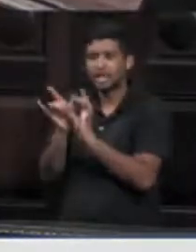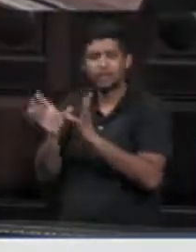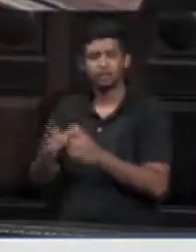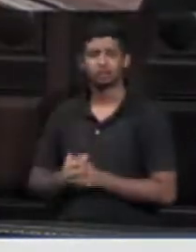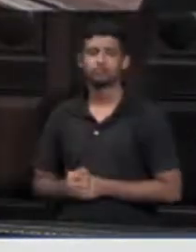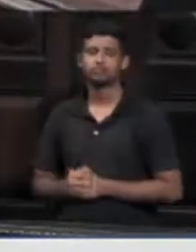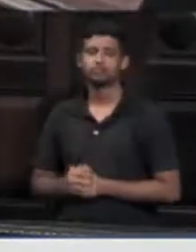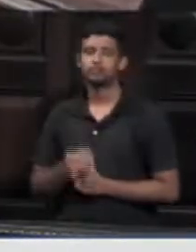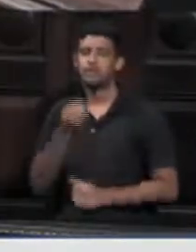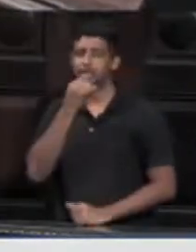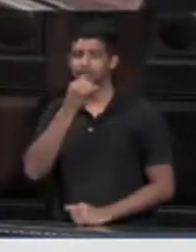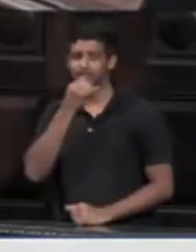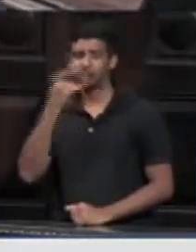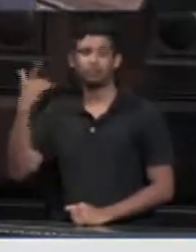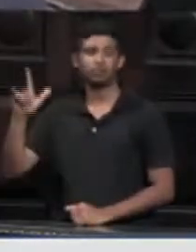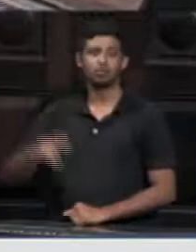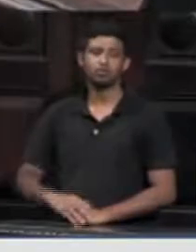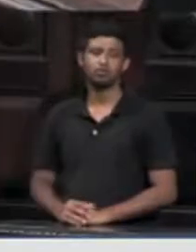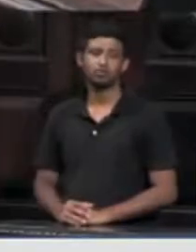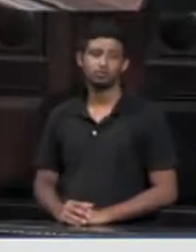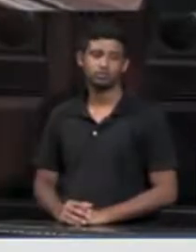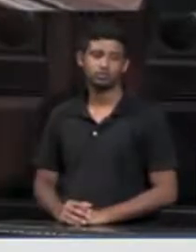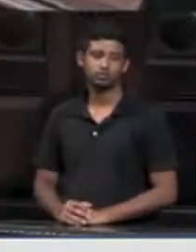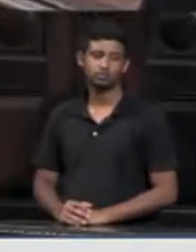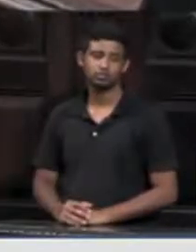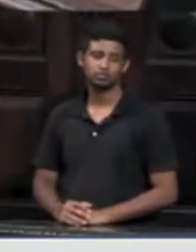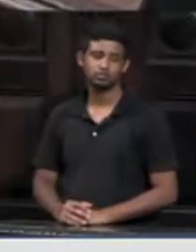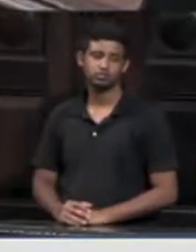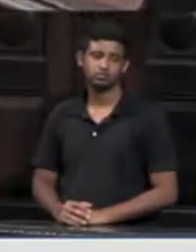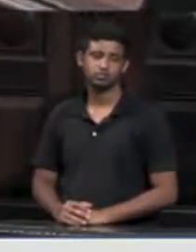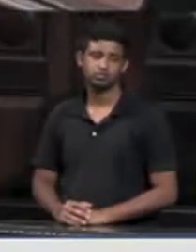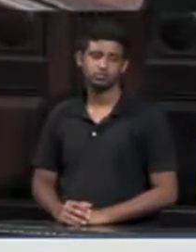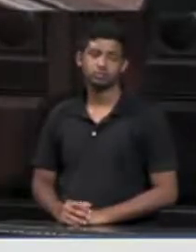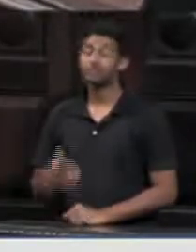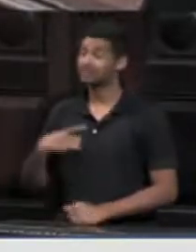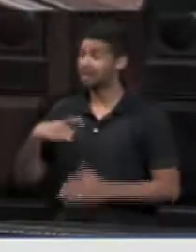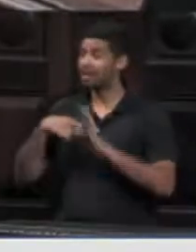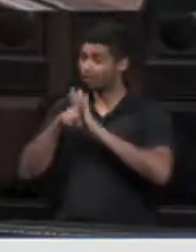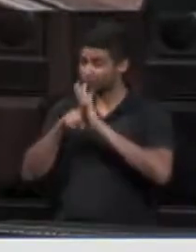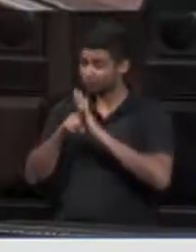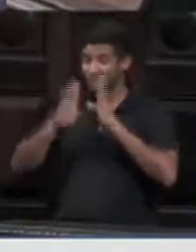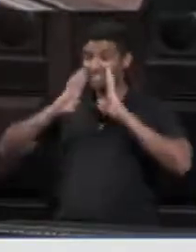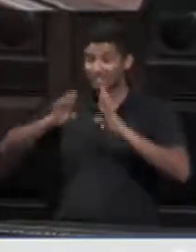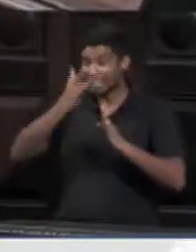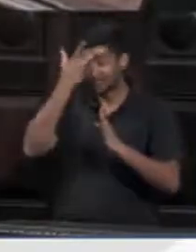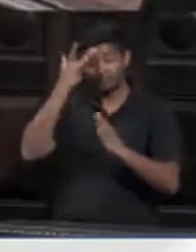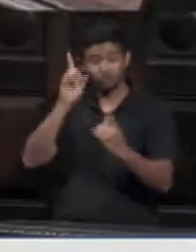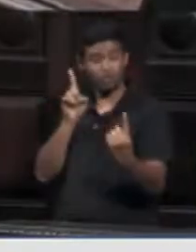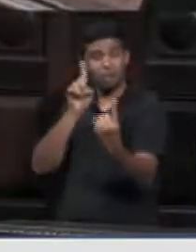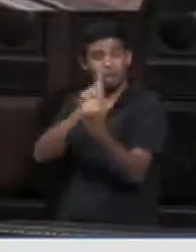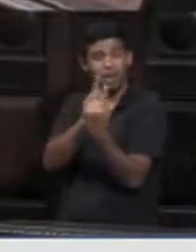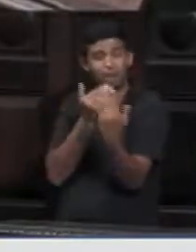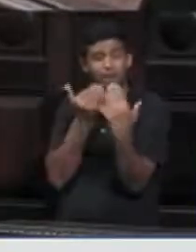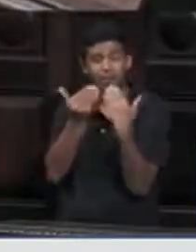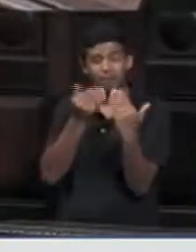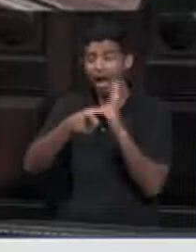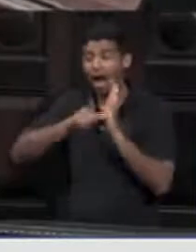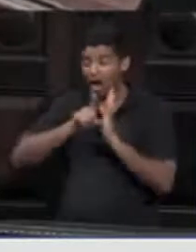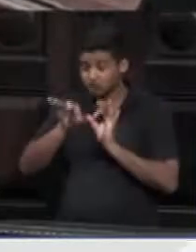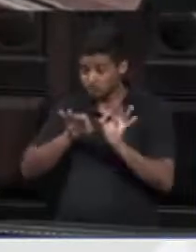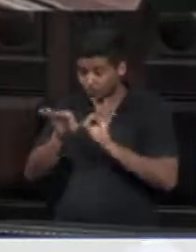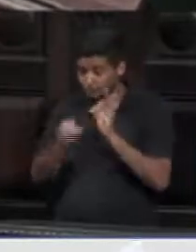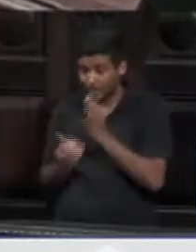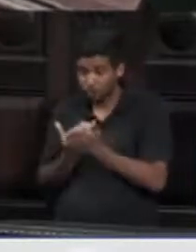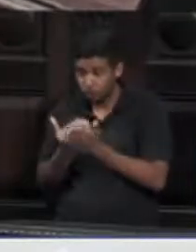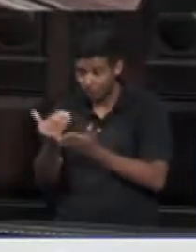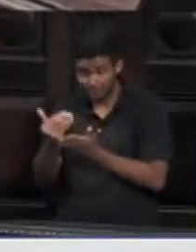como, por exemplo, adoção pelo Conselho Deliberativo de um instrumento de consulta direta à população antes da implementação de projeto que tem alto impacto para a